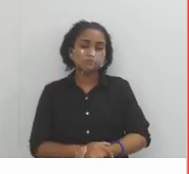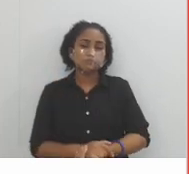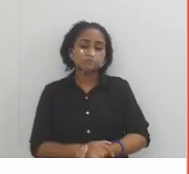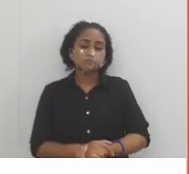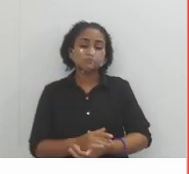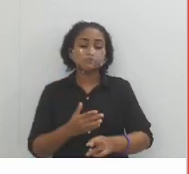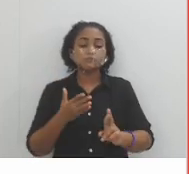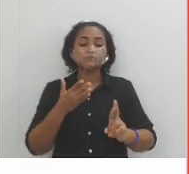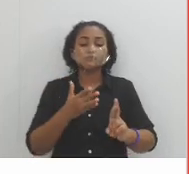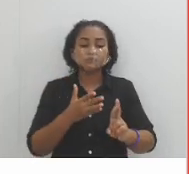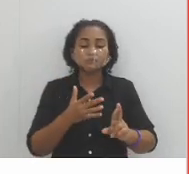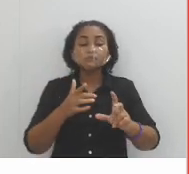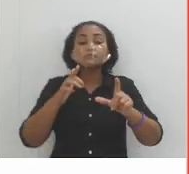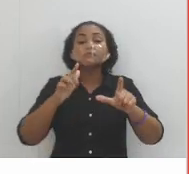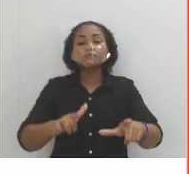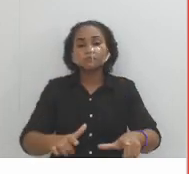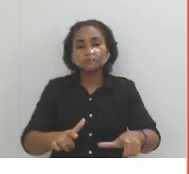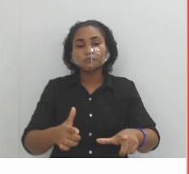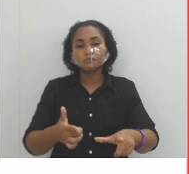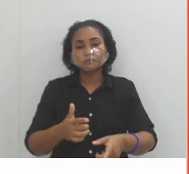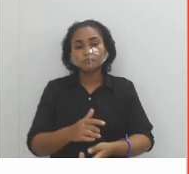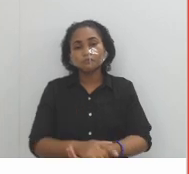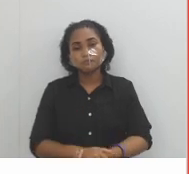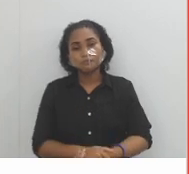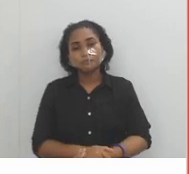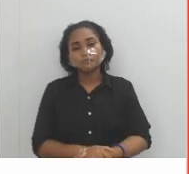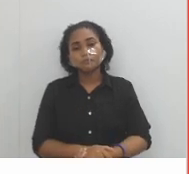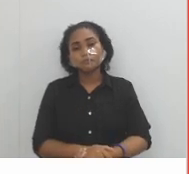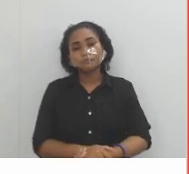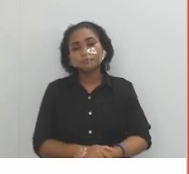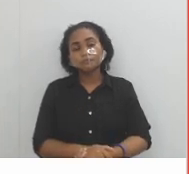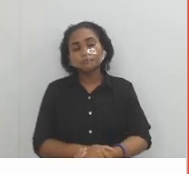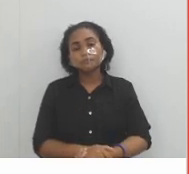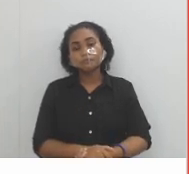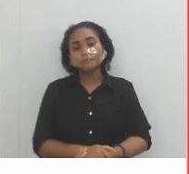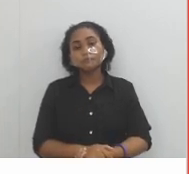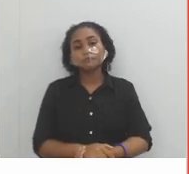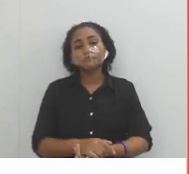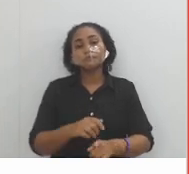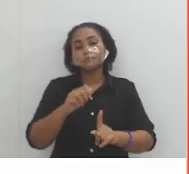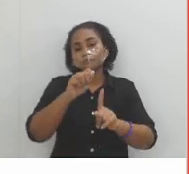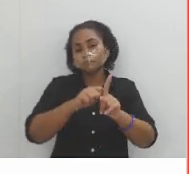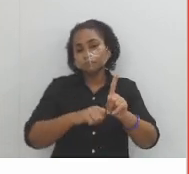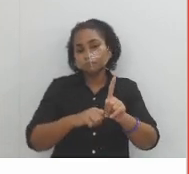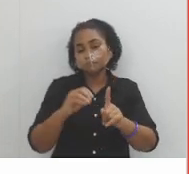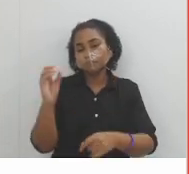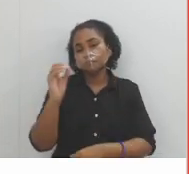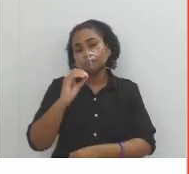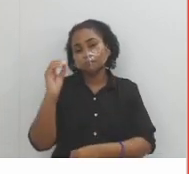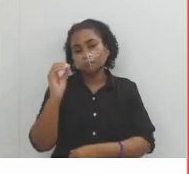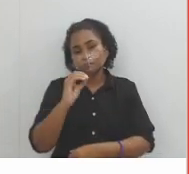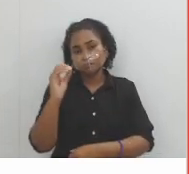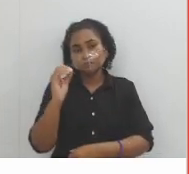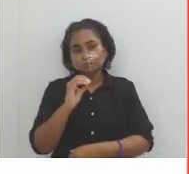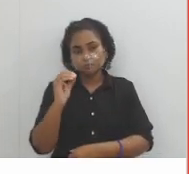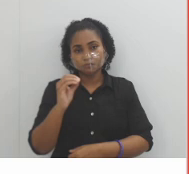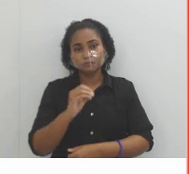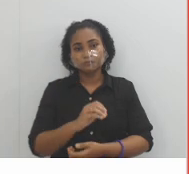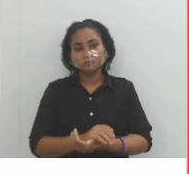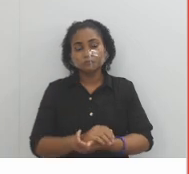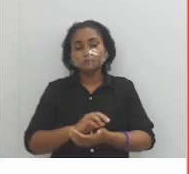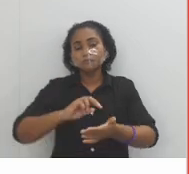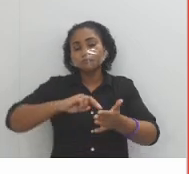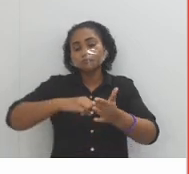Cheguei a Roma e não cheguei em Roma. Em outubro, aí sim a preposição